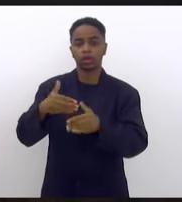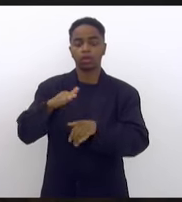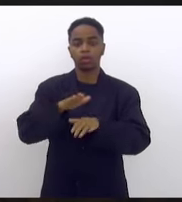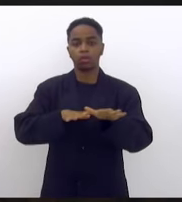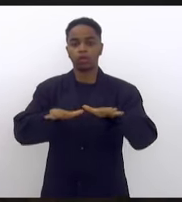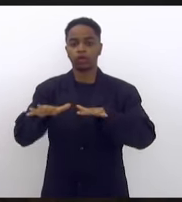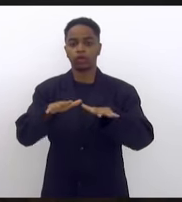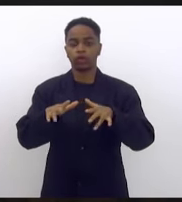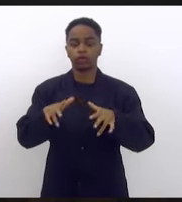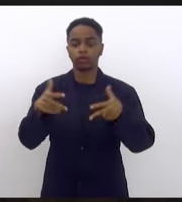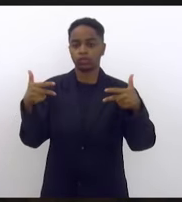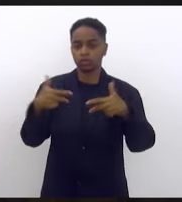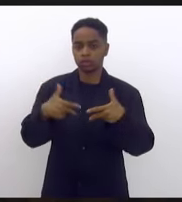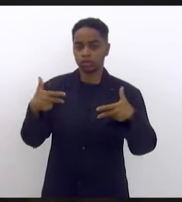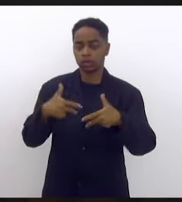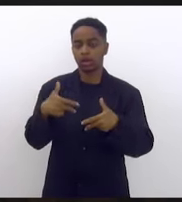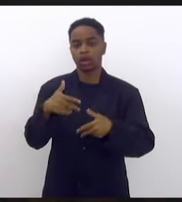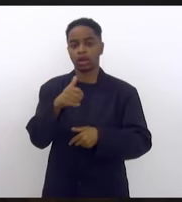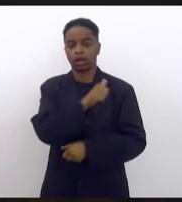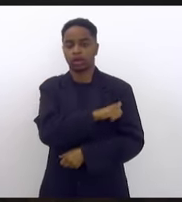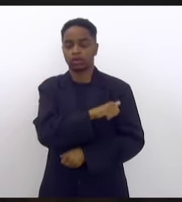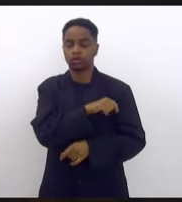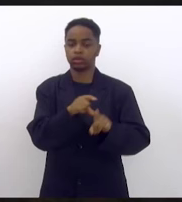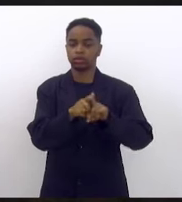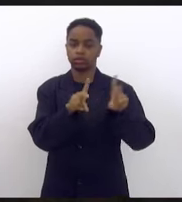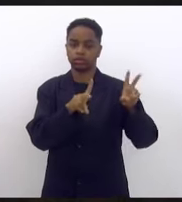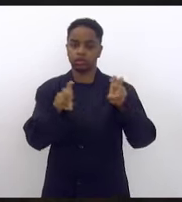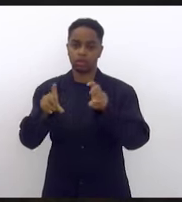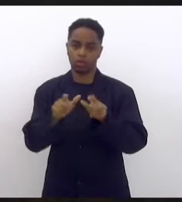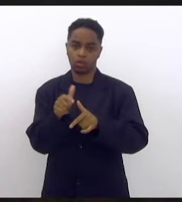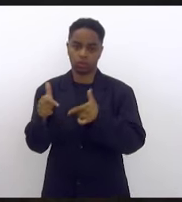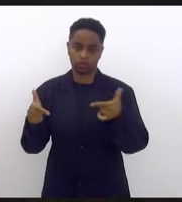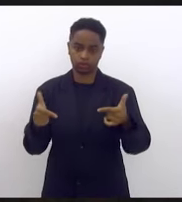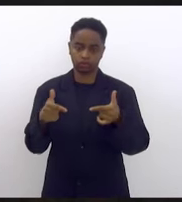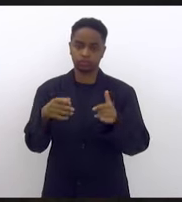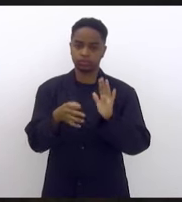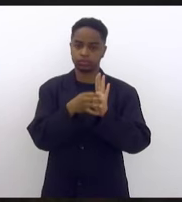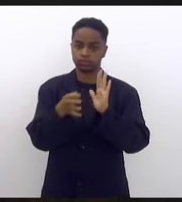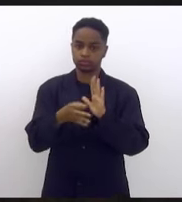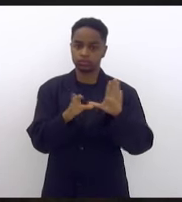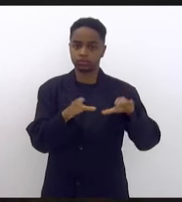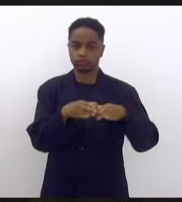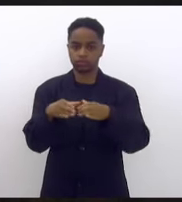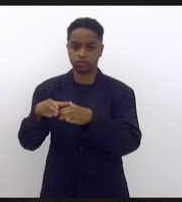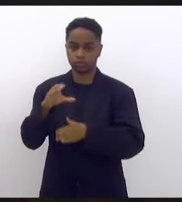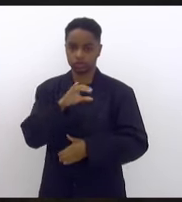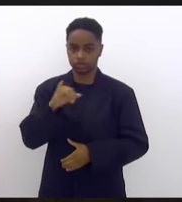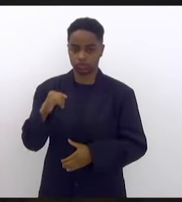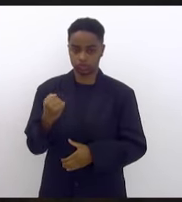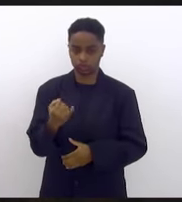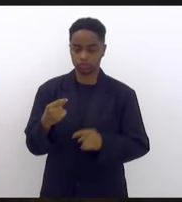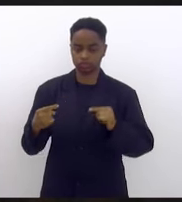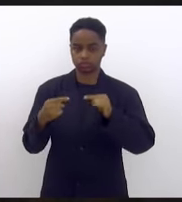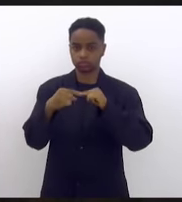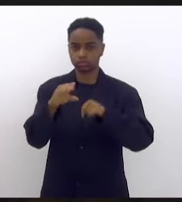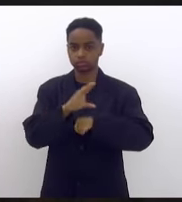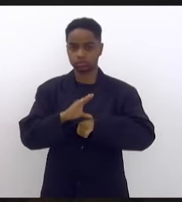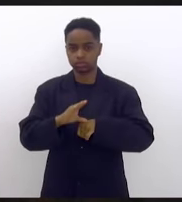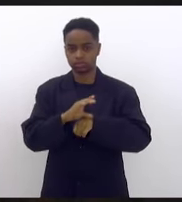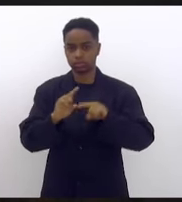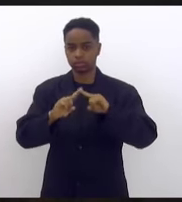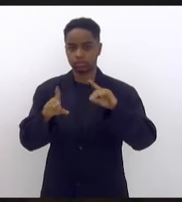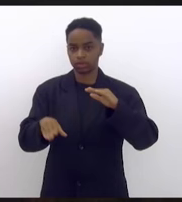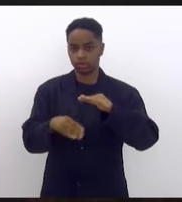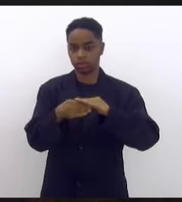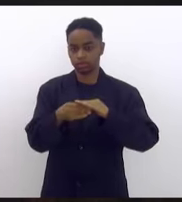cultural hip-hop carioca e dá outras providências. Pareceres das comissões Constituição e Justiça pela Constitucionalidade